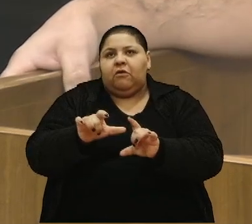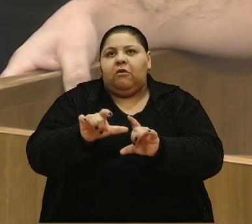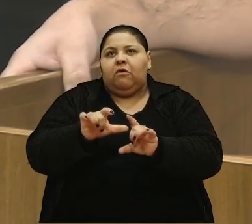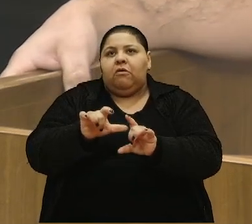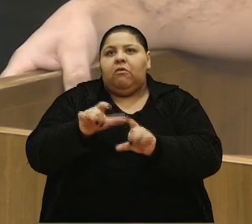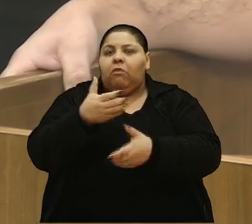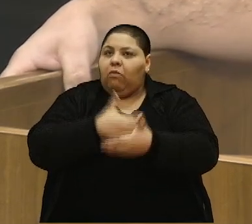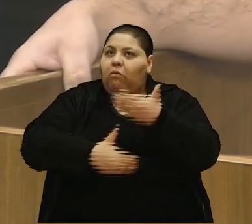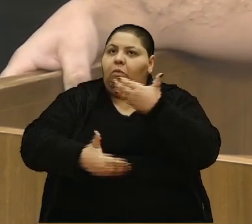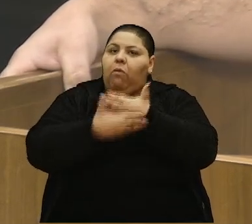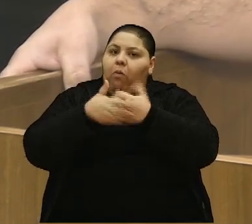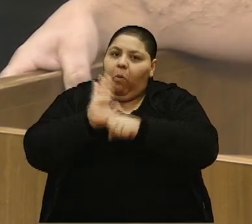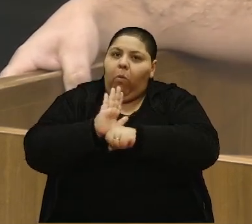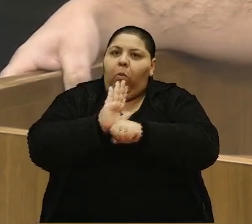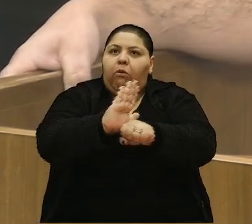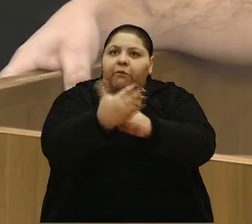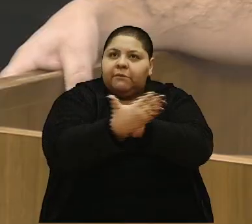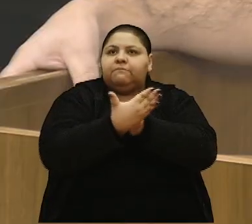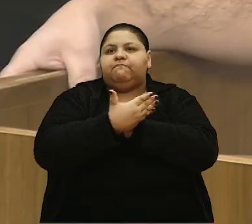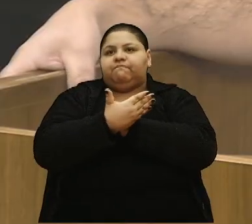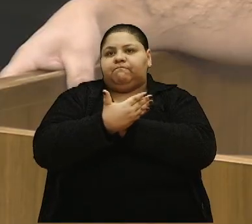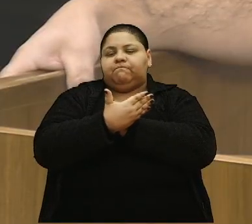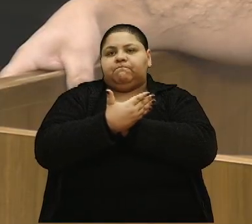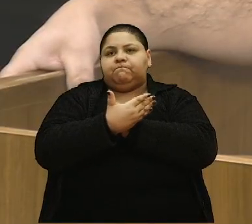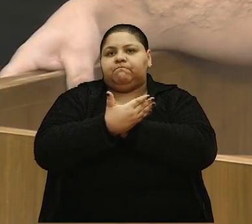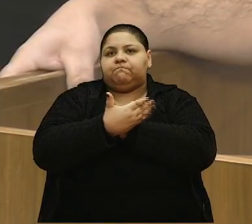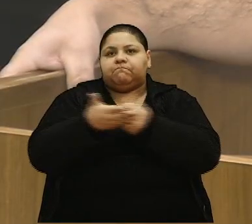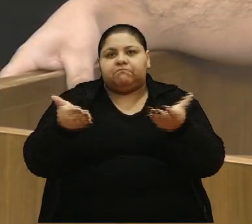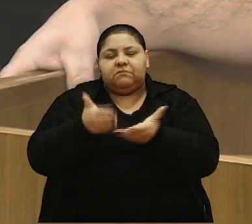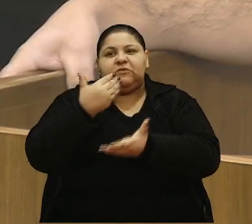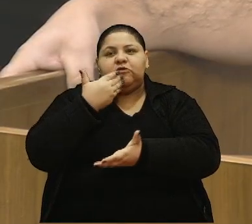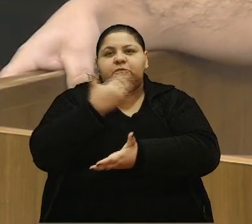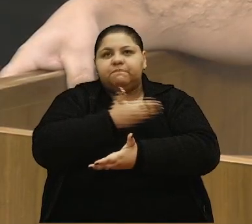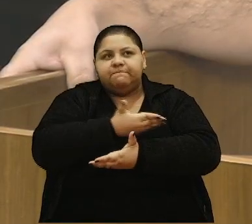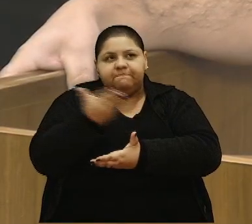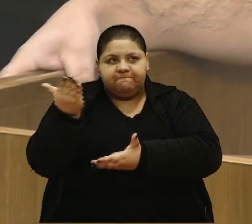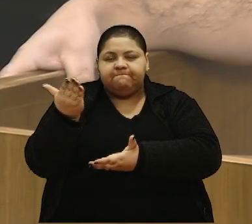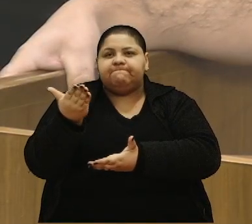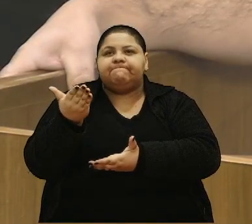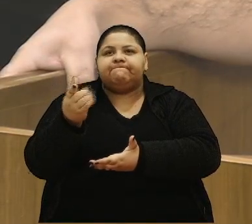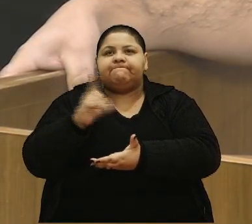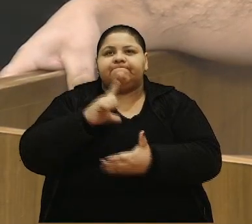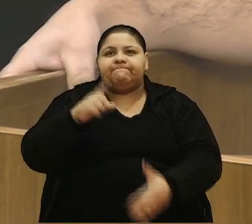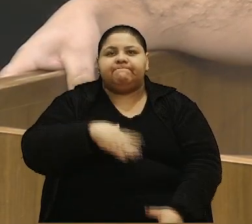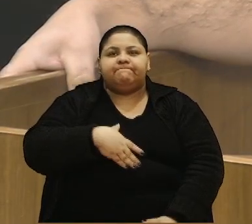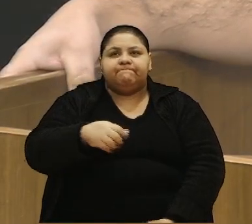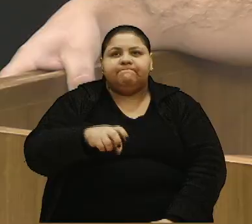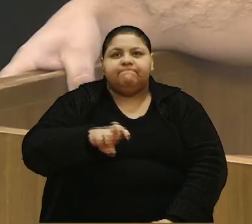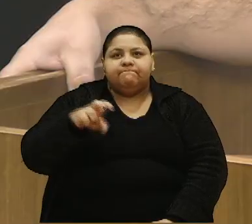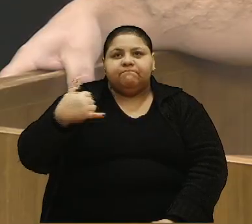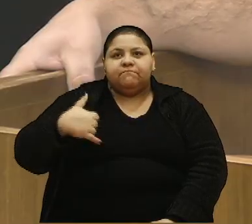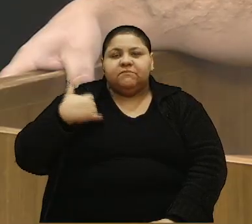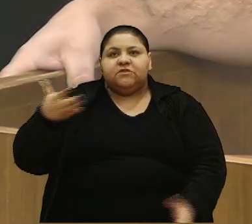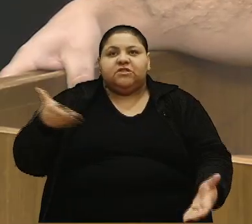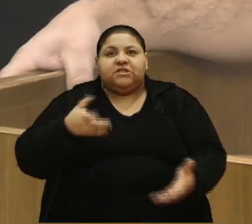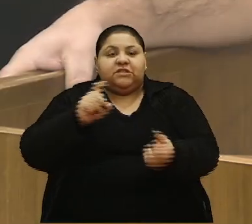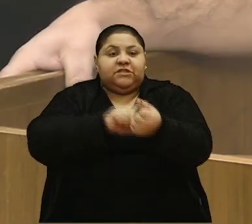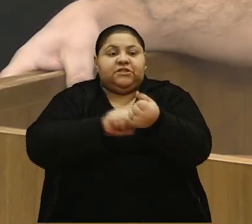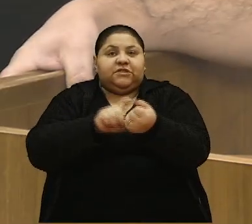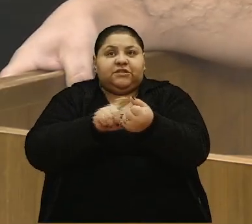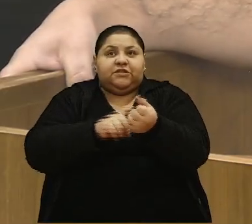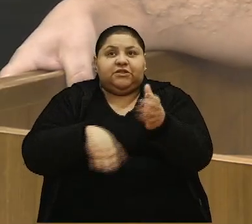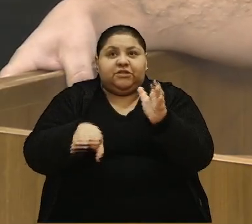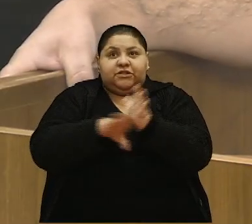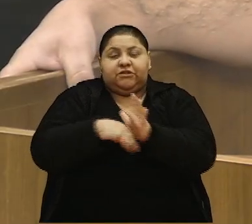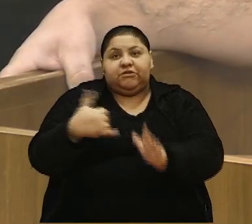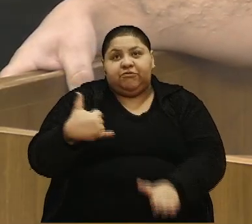por todos e todos por um. Então, eu faço o convite. Eu tenho minha filha, vai fazer 5 anos, já estou ansioso para que ela chegue na